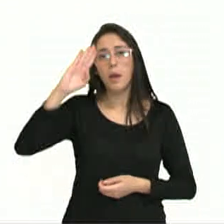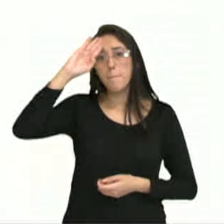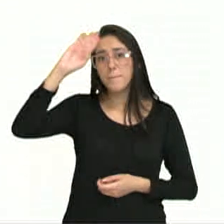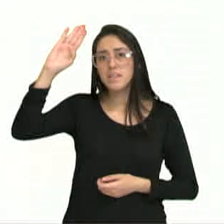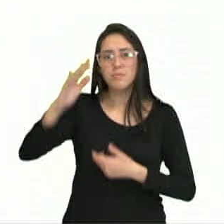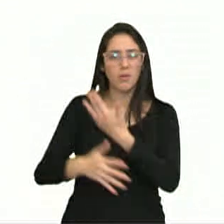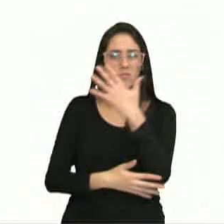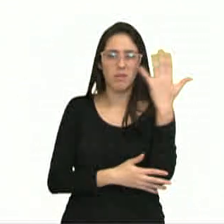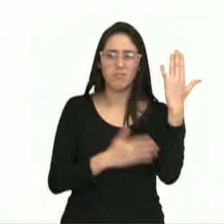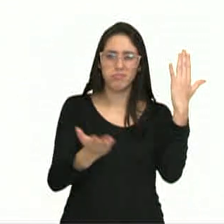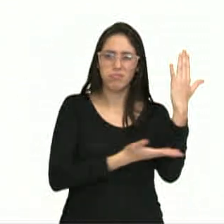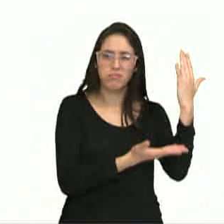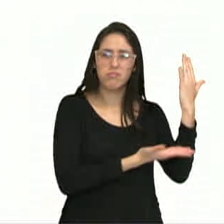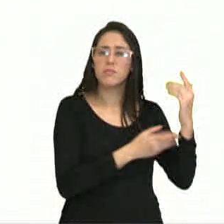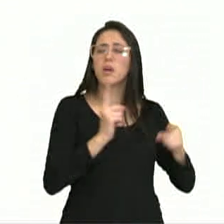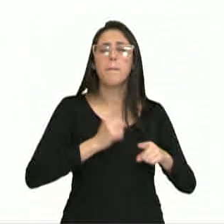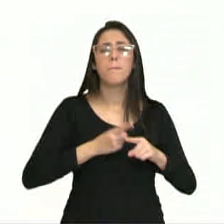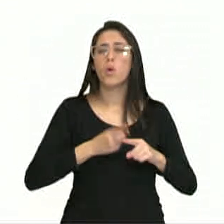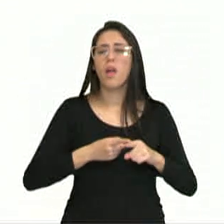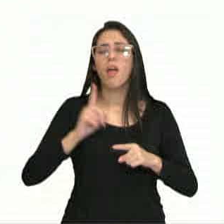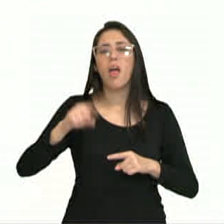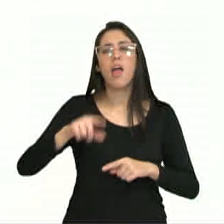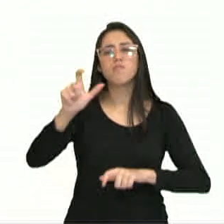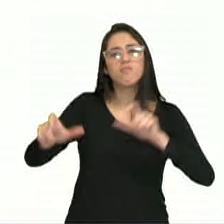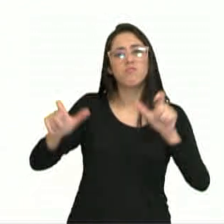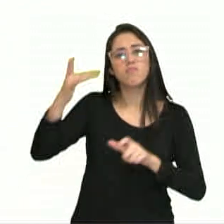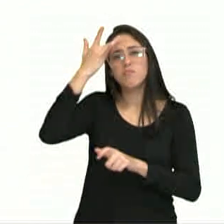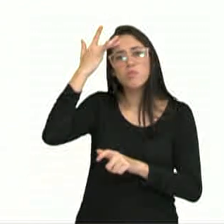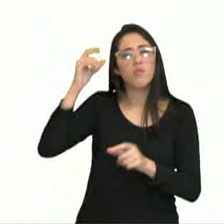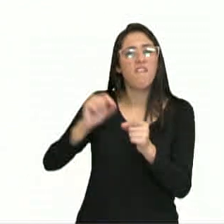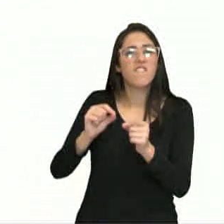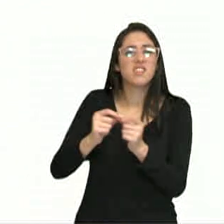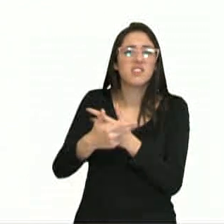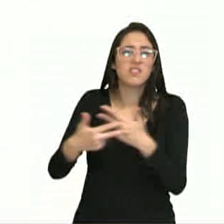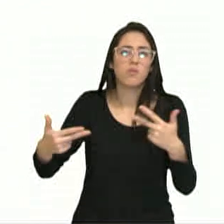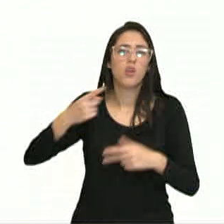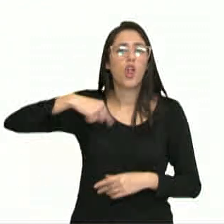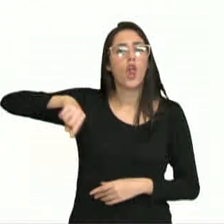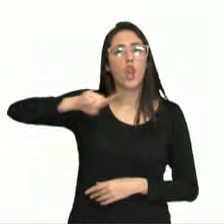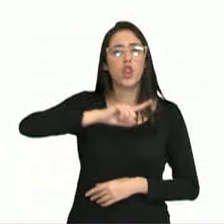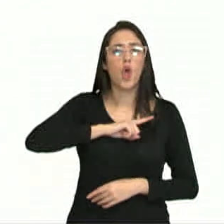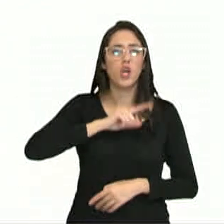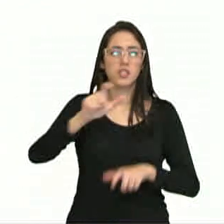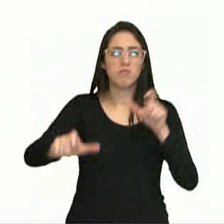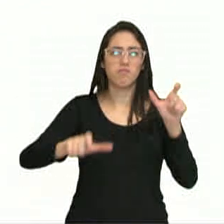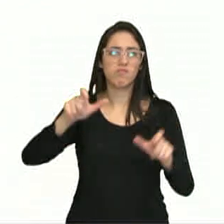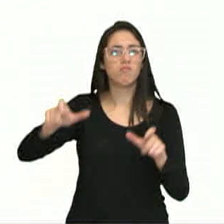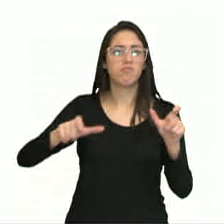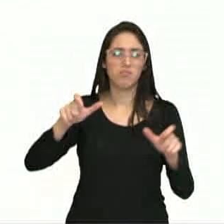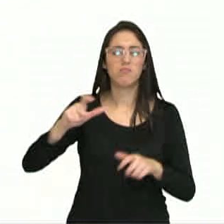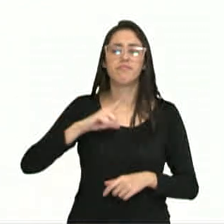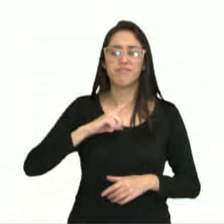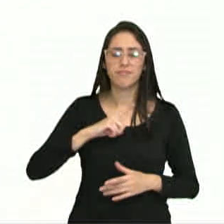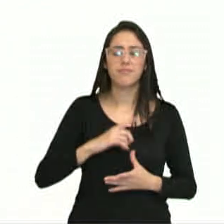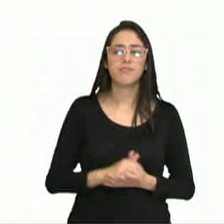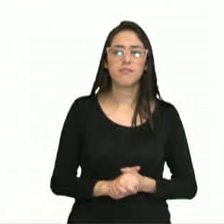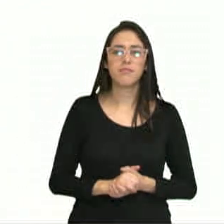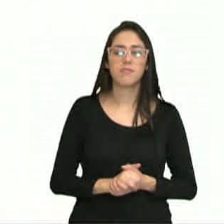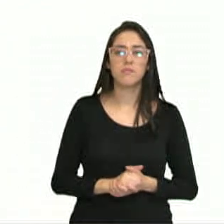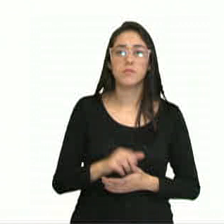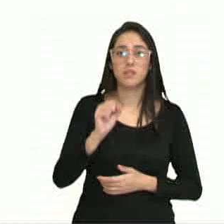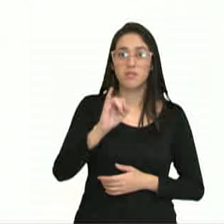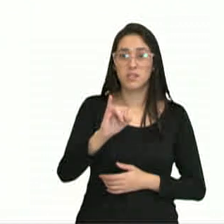estão relacionadas às atividades humanas, tá? Nós, ação antrópica. A retirada da vegetação de um local